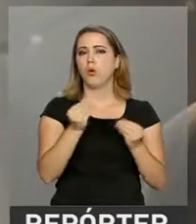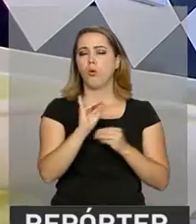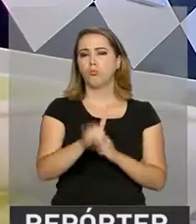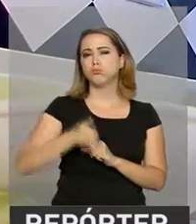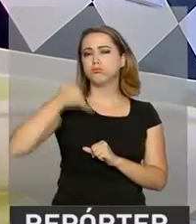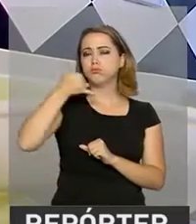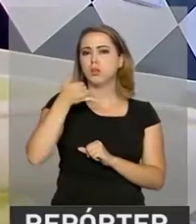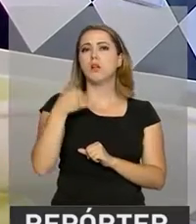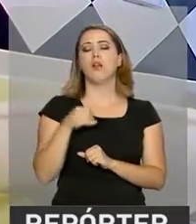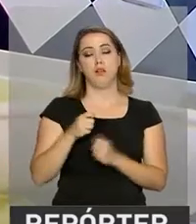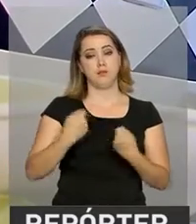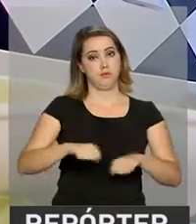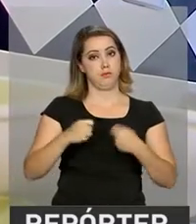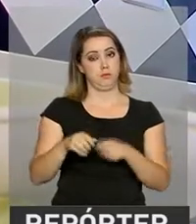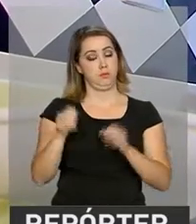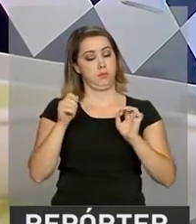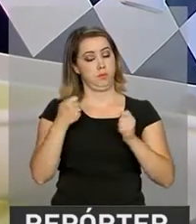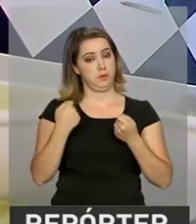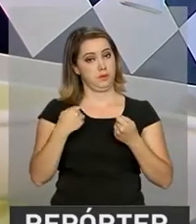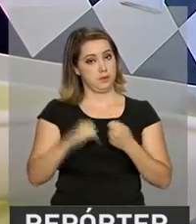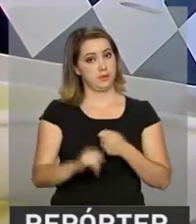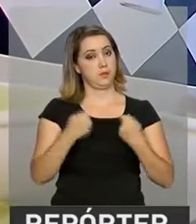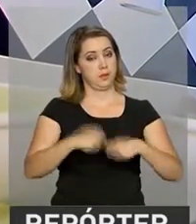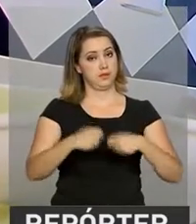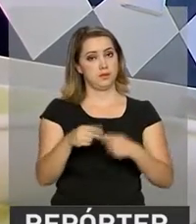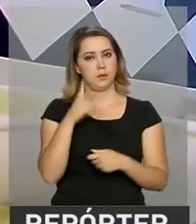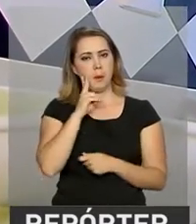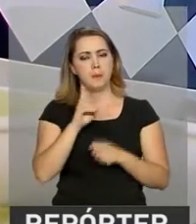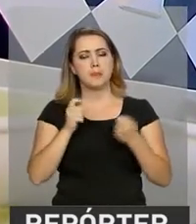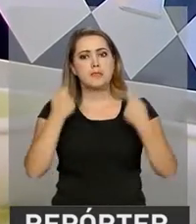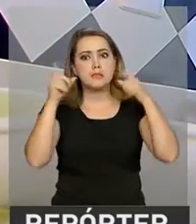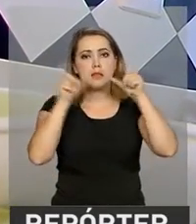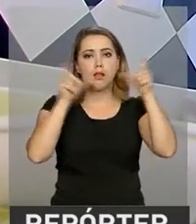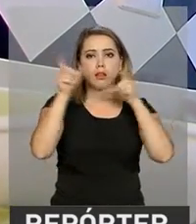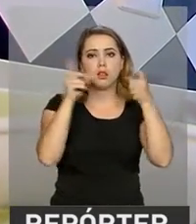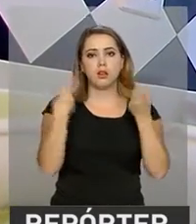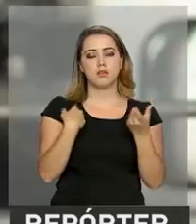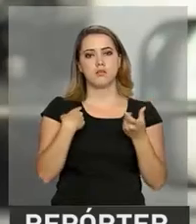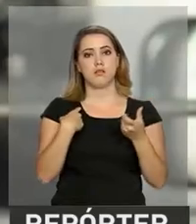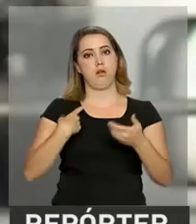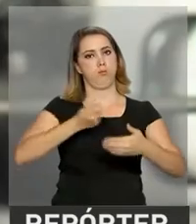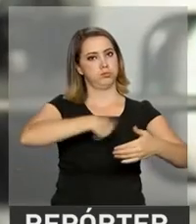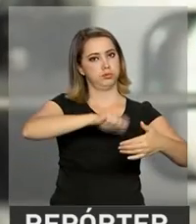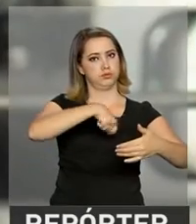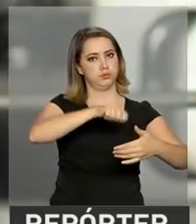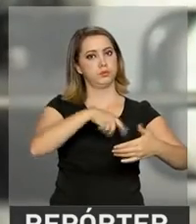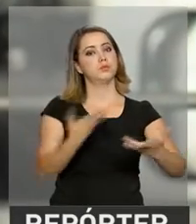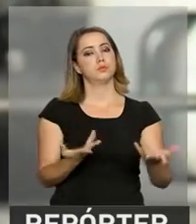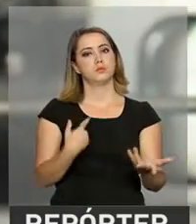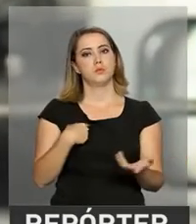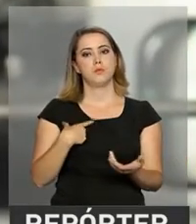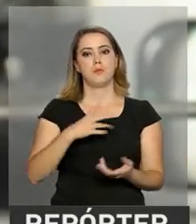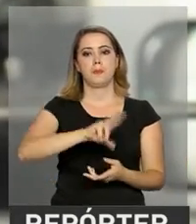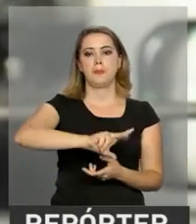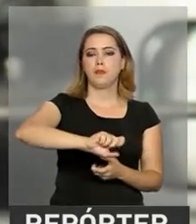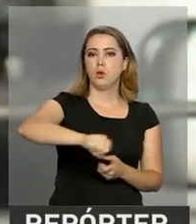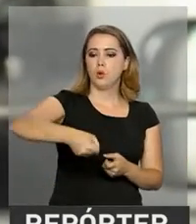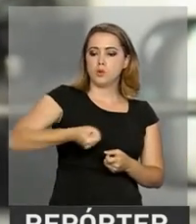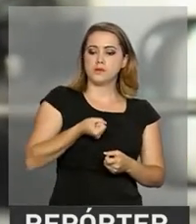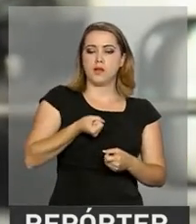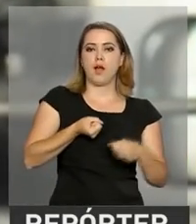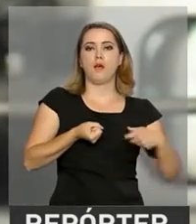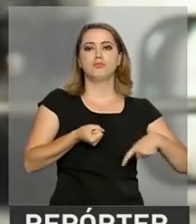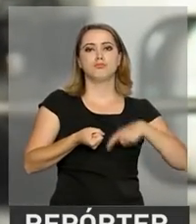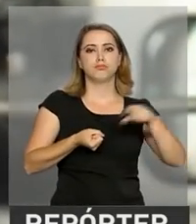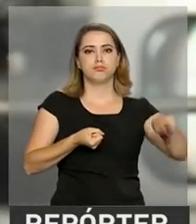e é preciso atenção até mesmo a usar o fogão para cozinhar os carros da panela não cantarem lado de fora do